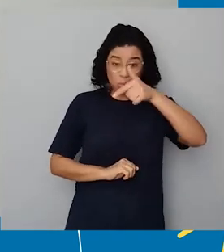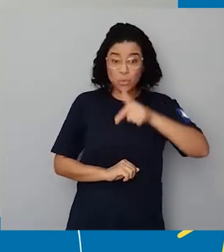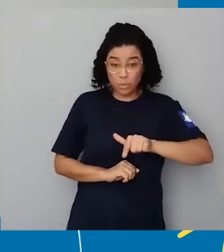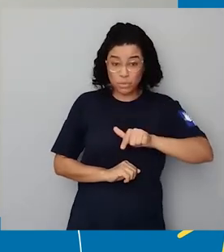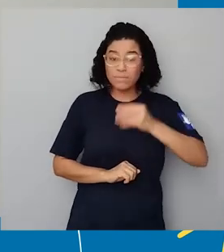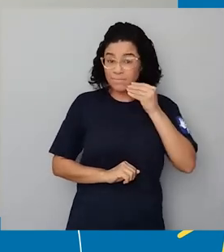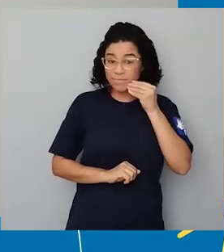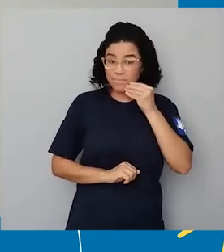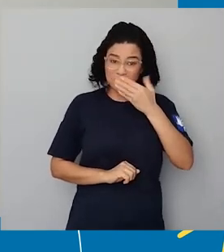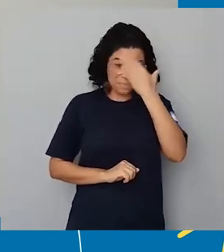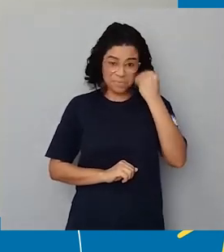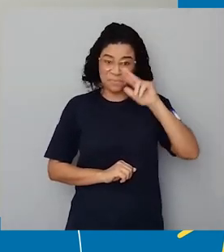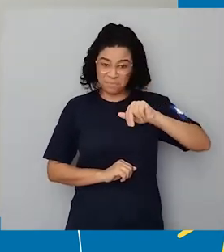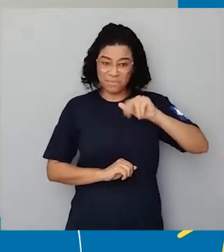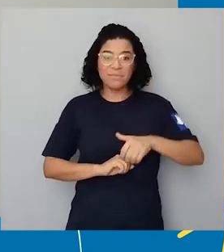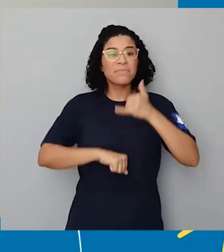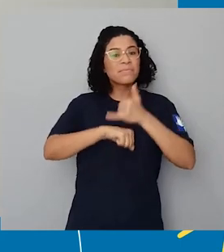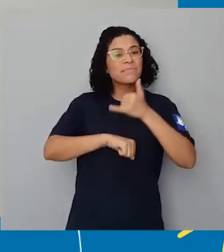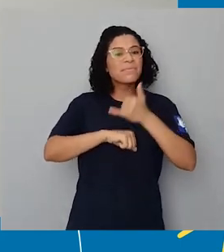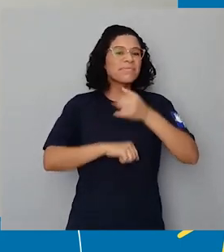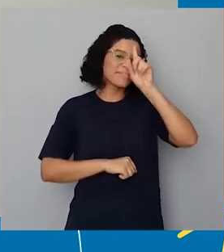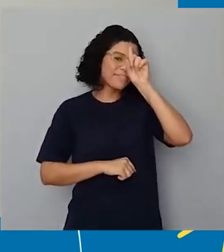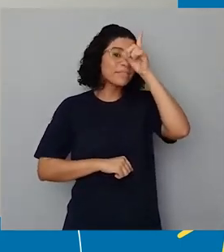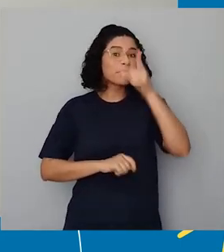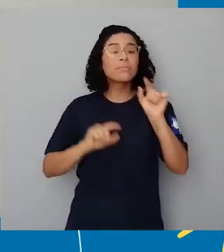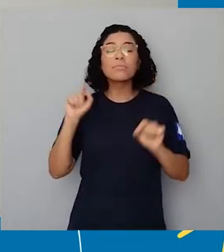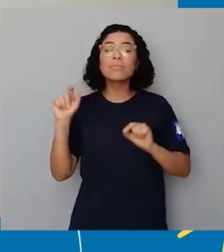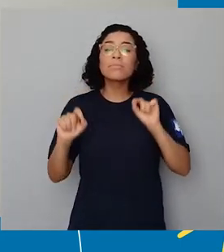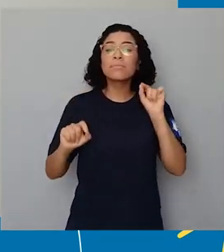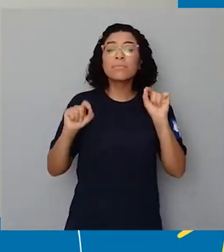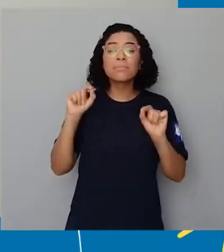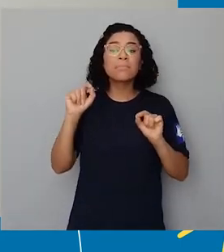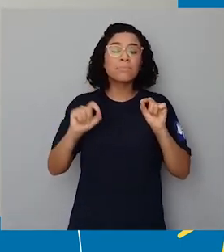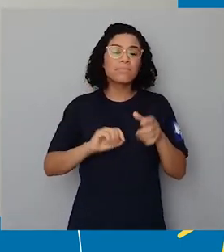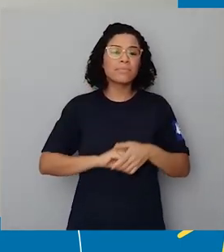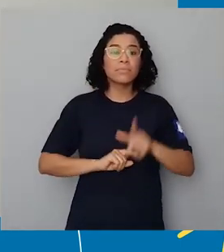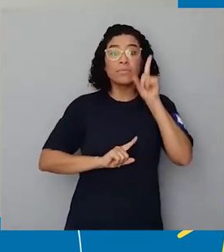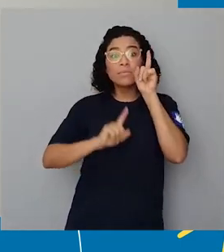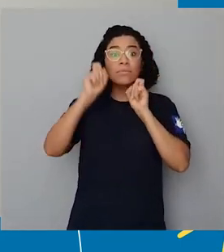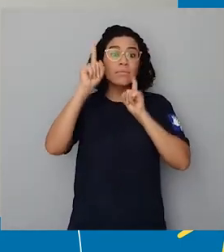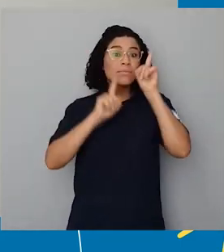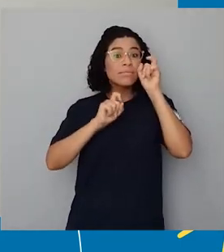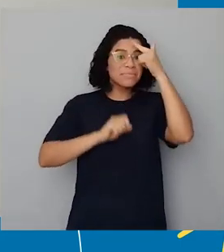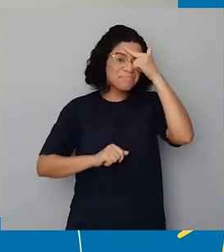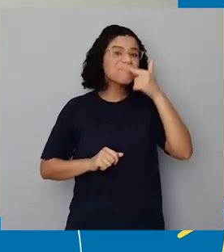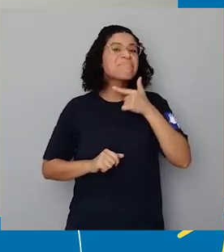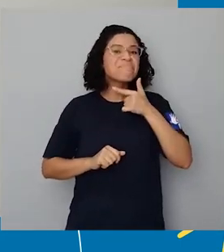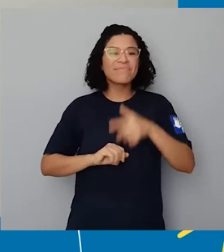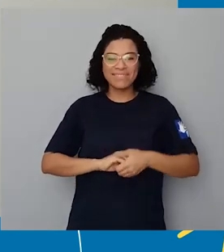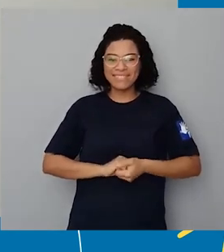Vamos mais uma vez para não esquecer? Meu mestre mandou fazer o quê? Uma careta